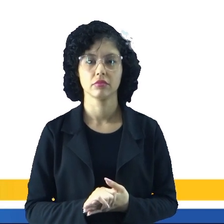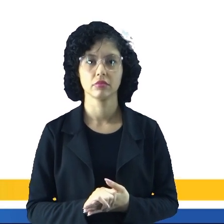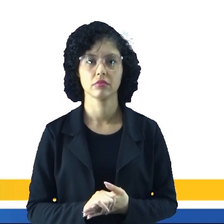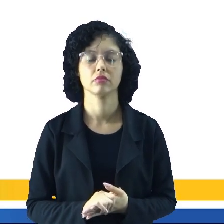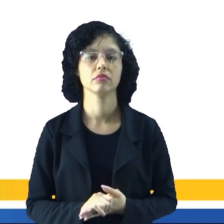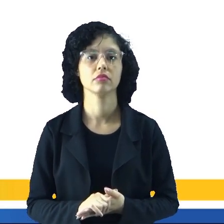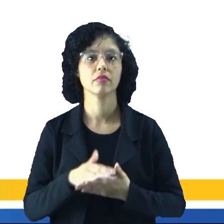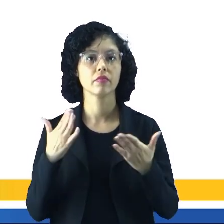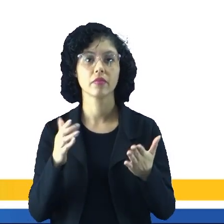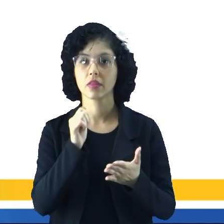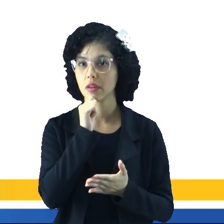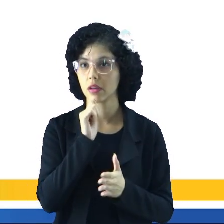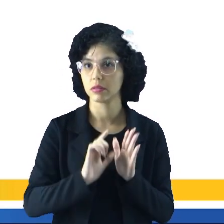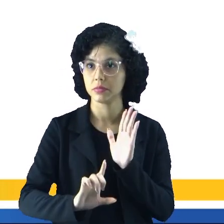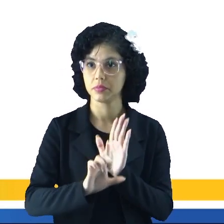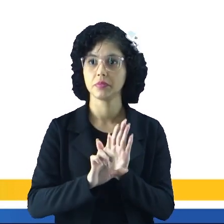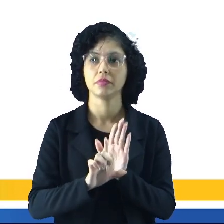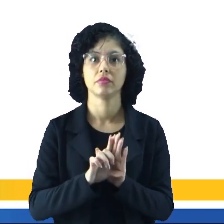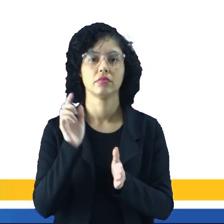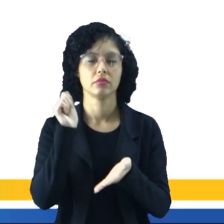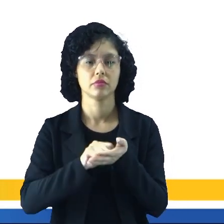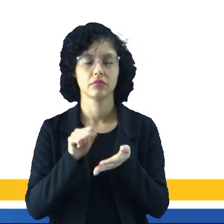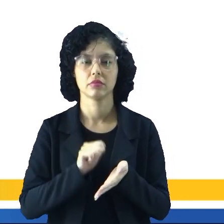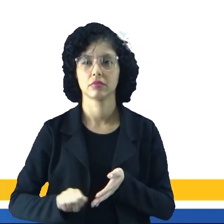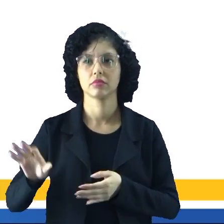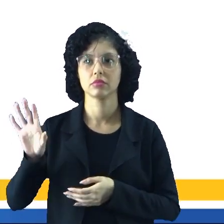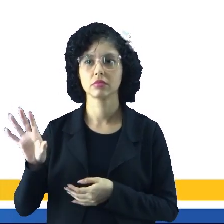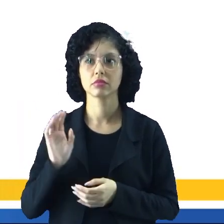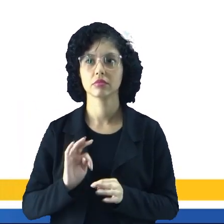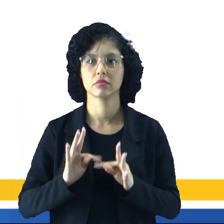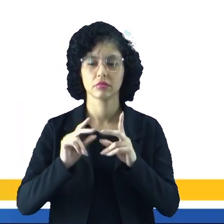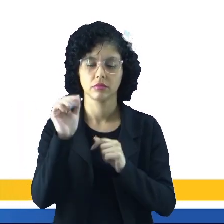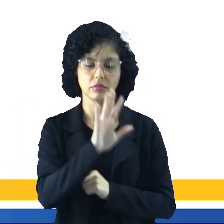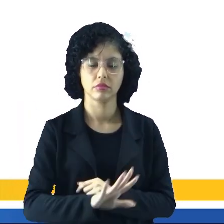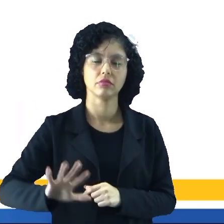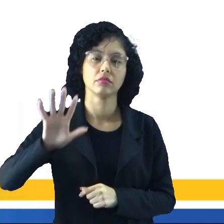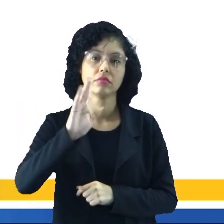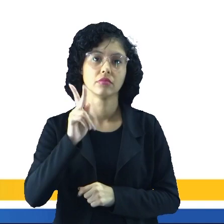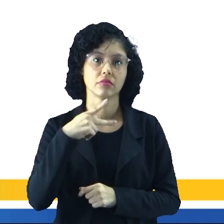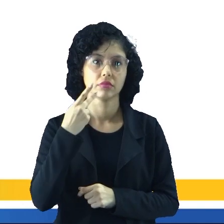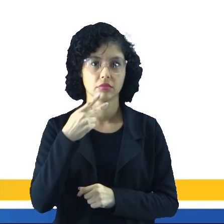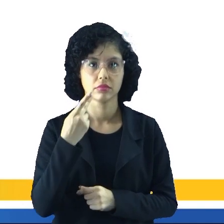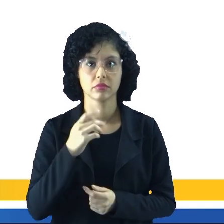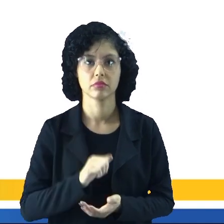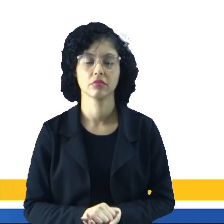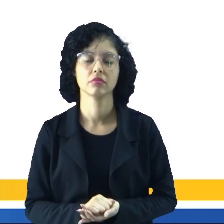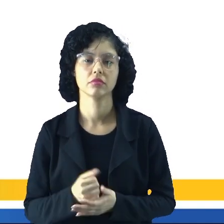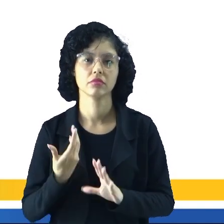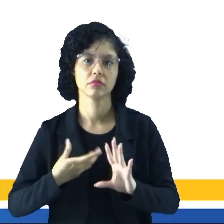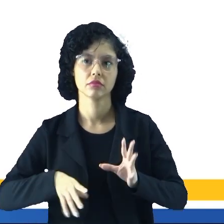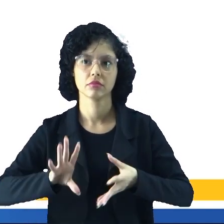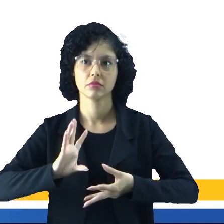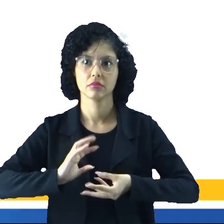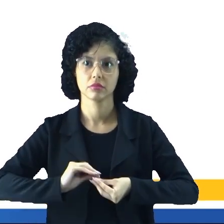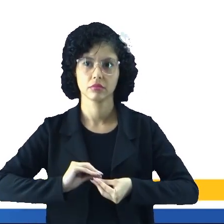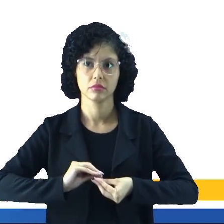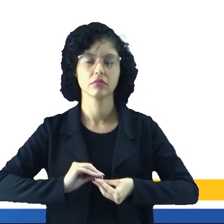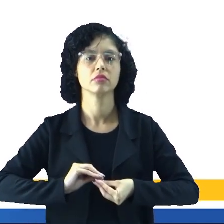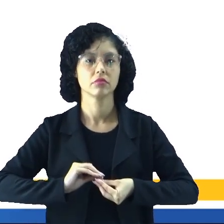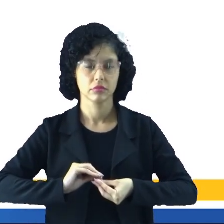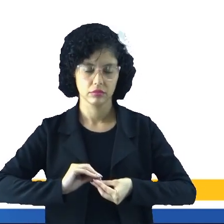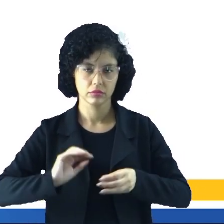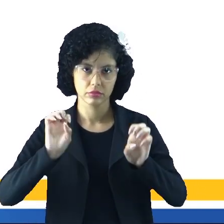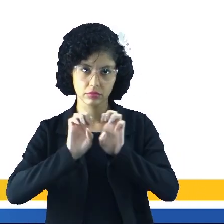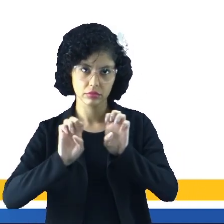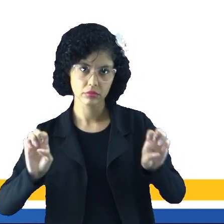quadrado. Então a lei de Coulomb a gente pode escrever dessa forma. Todo esse enunciado que nós falamos se resume nessa equação